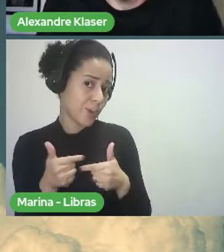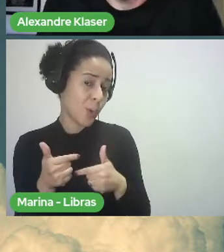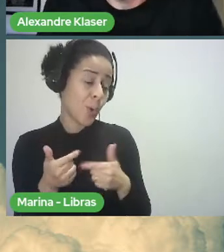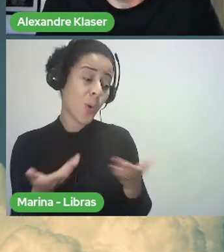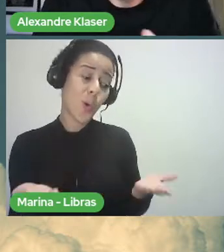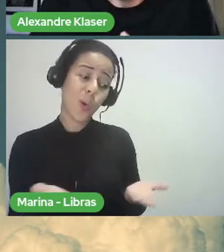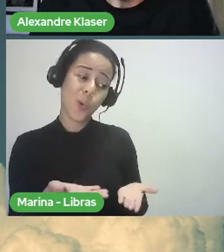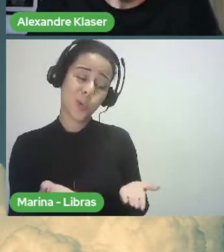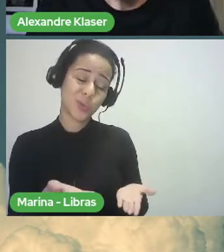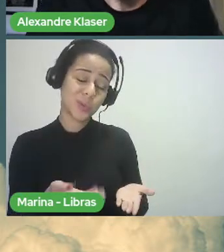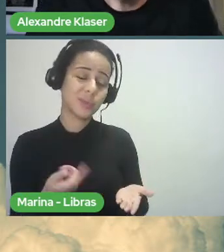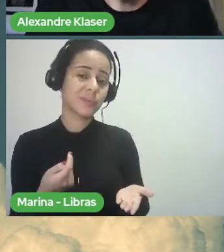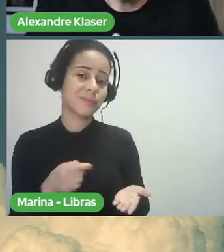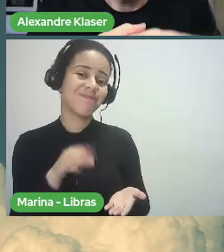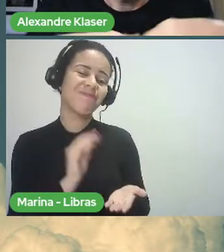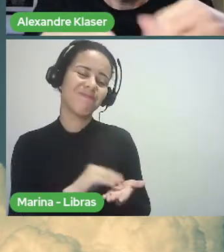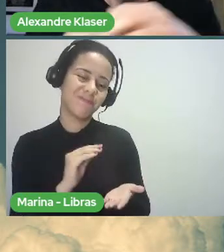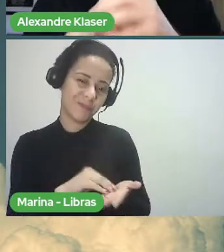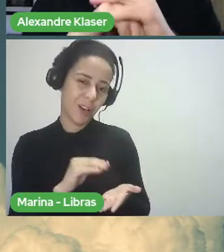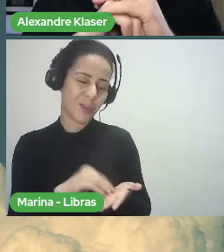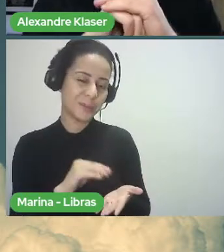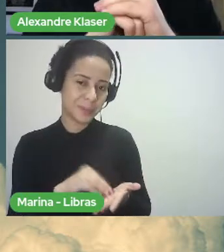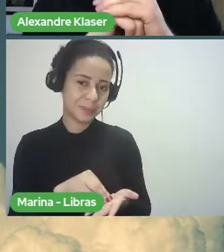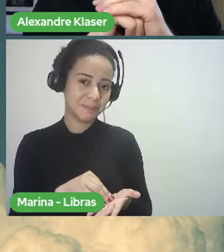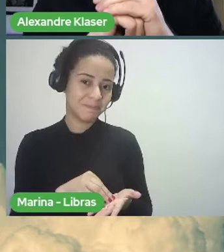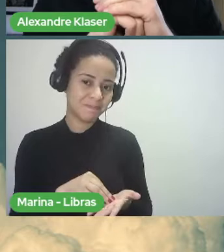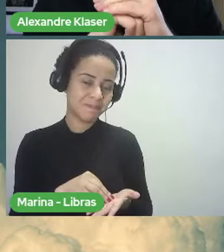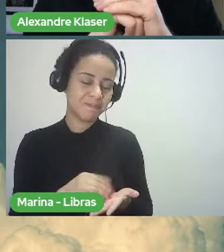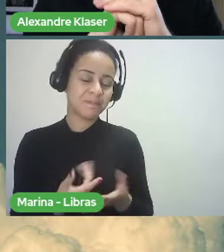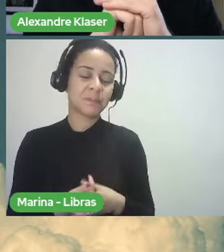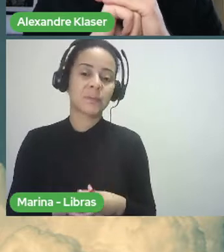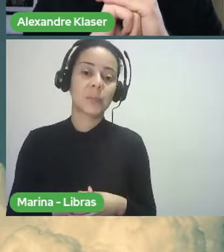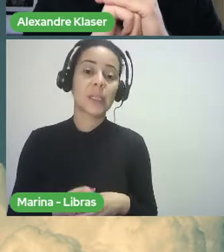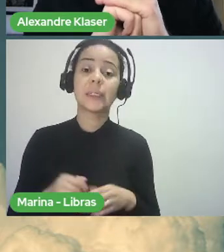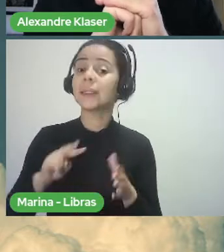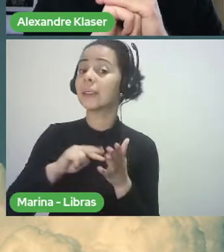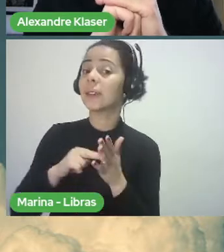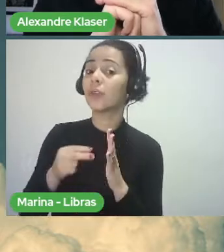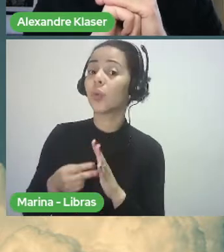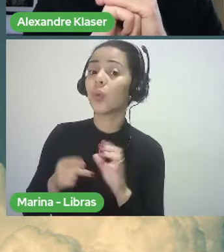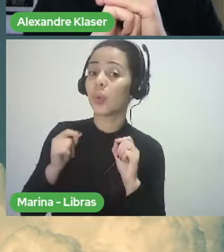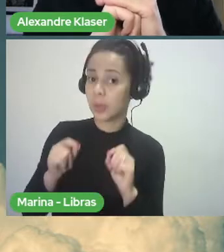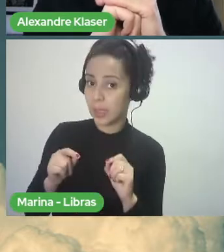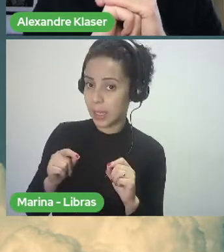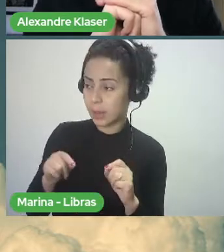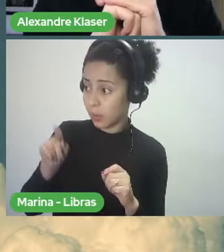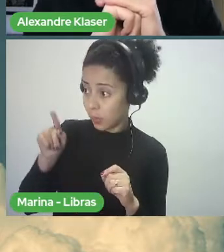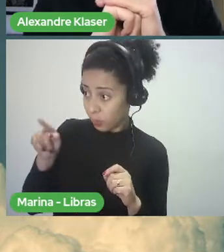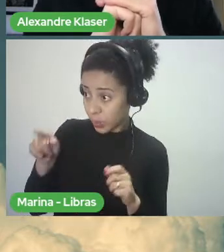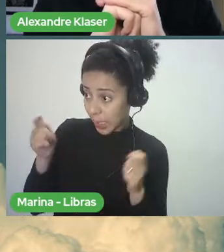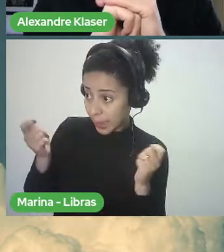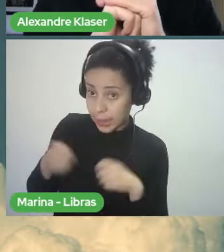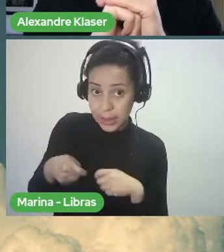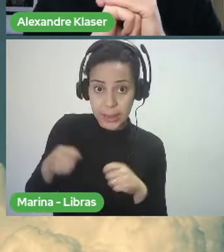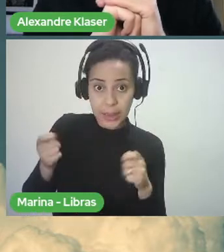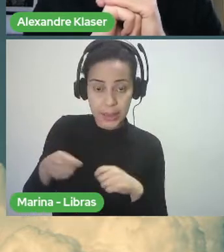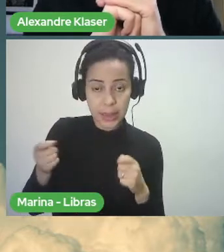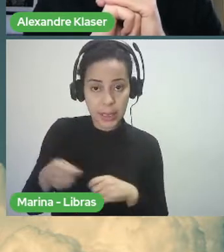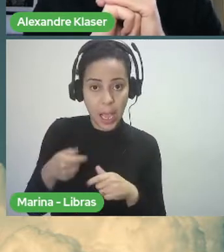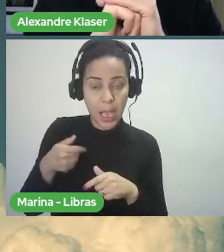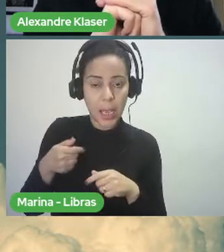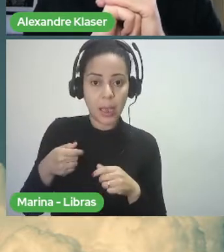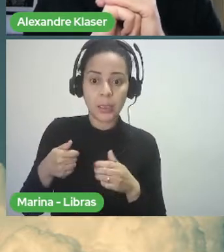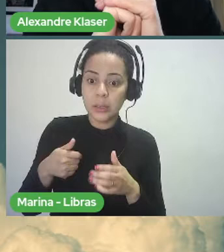suficiente. Então, é basicamente o seguinte, ok, então você tem capacidade de desenvolvimento? Você tem equipe de